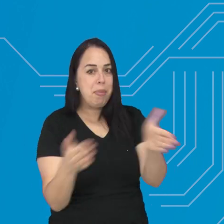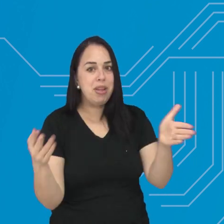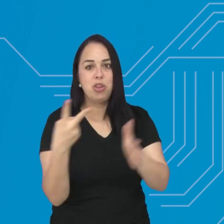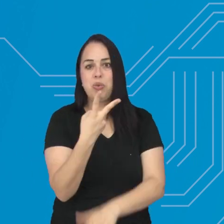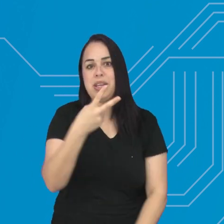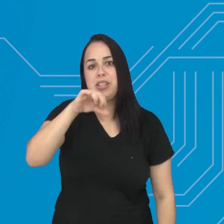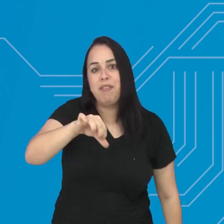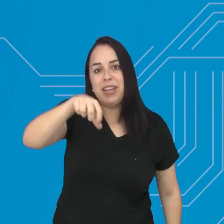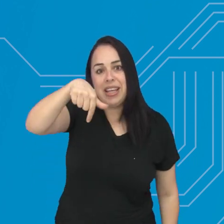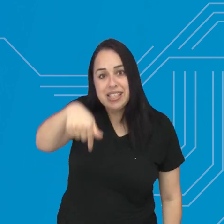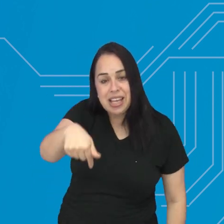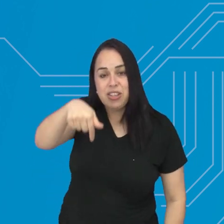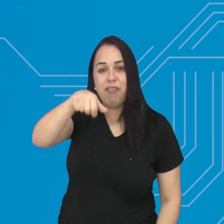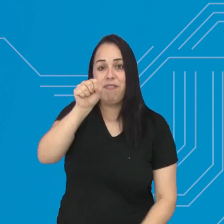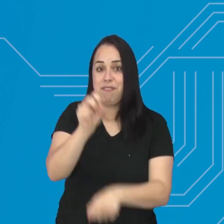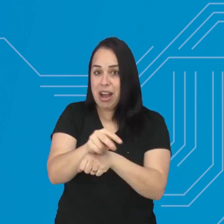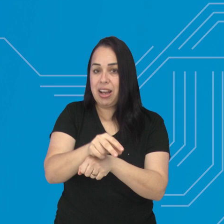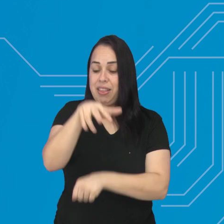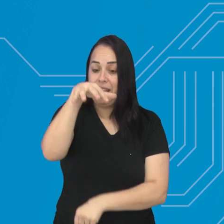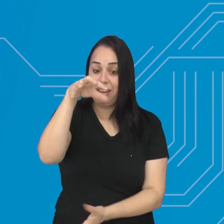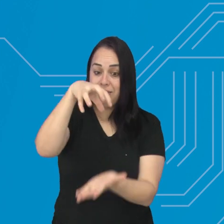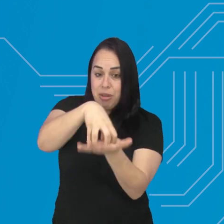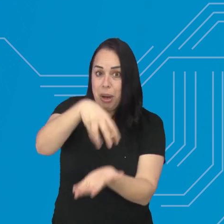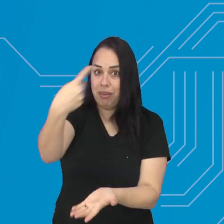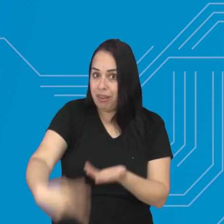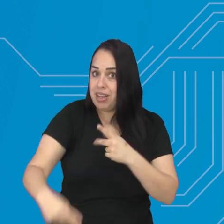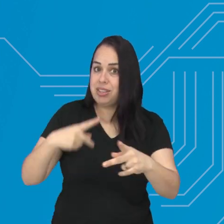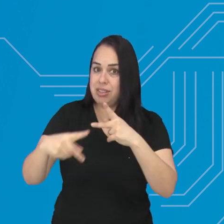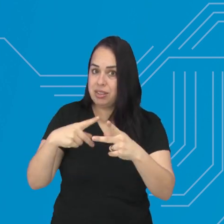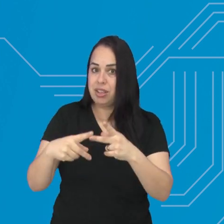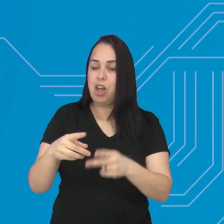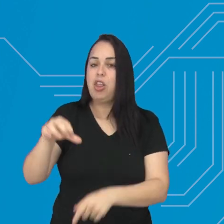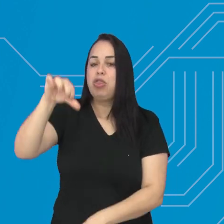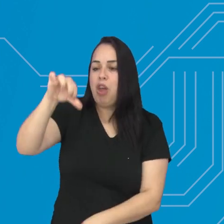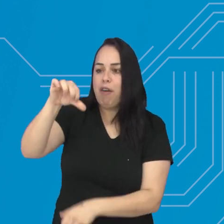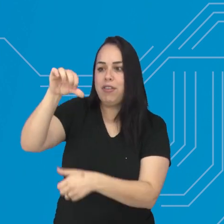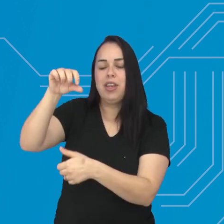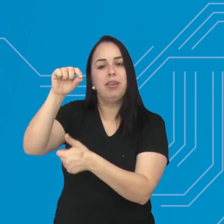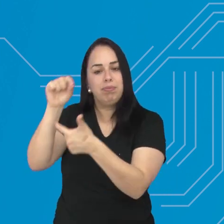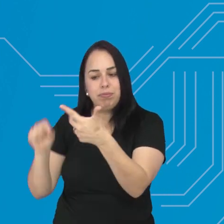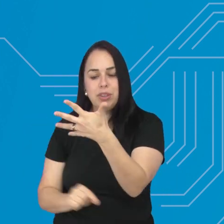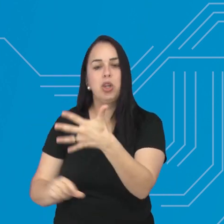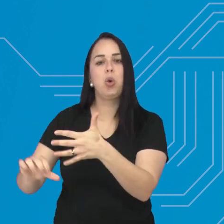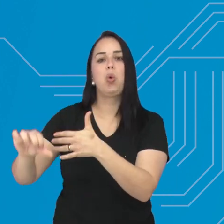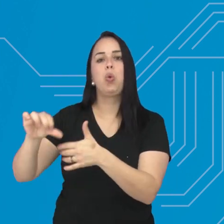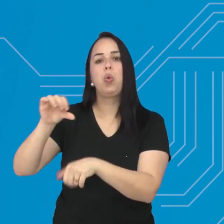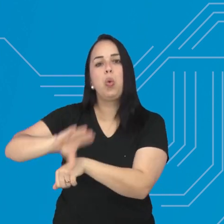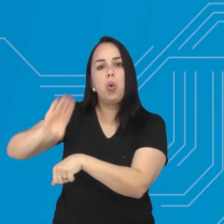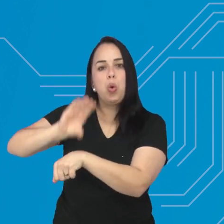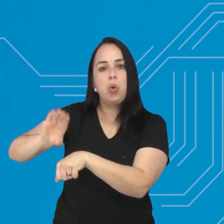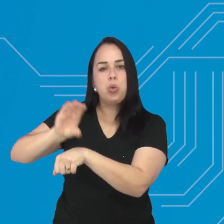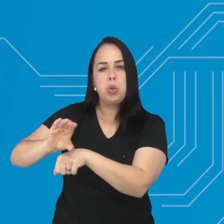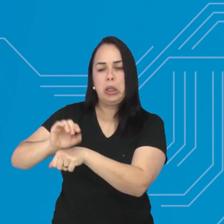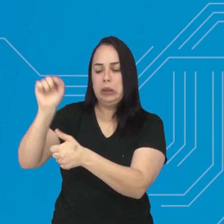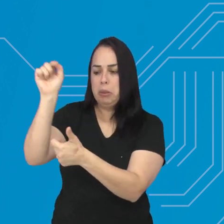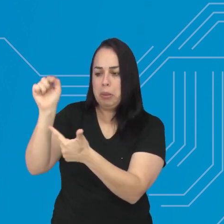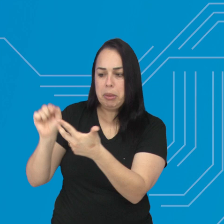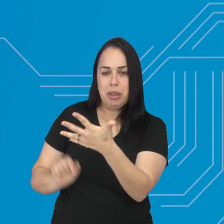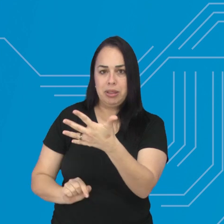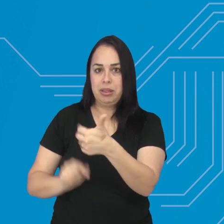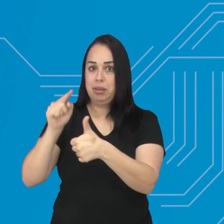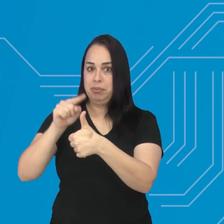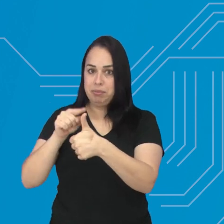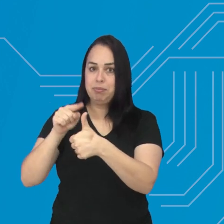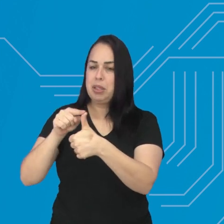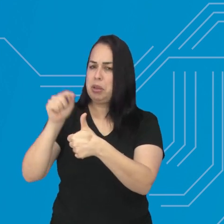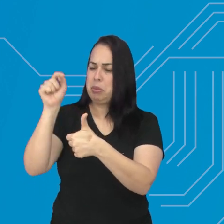para 297 vagas no polo aqui de São José. São 9 cursos de graduação gratuitos em diversas áreas,